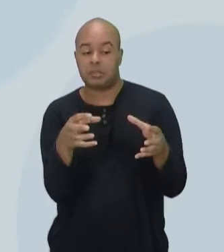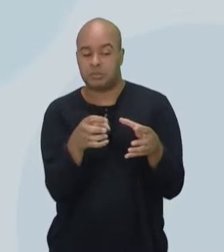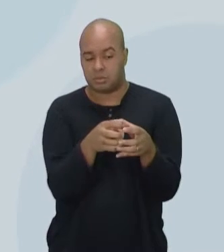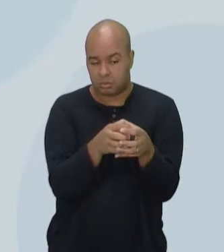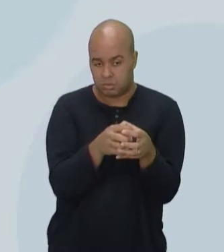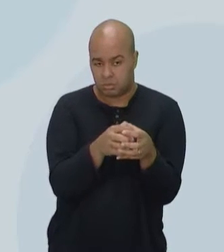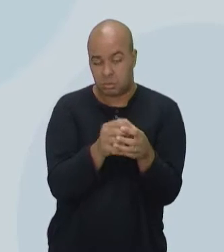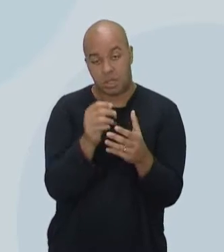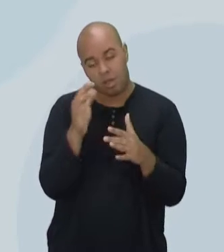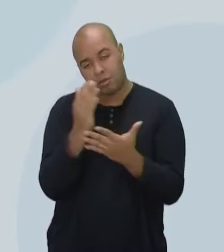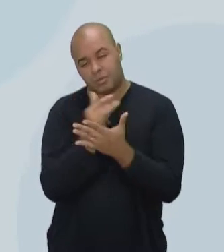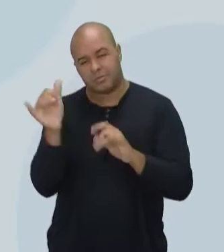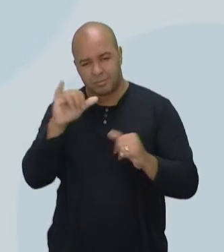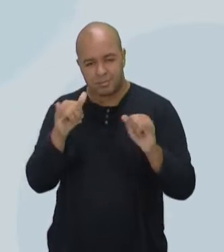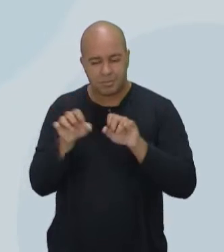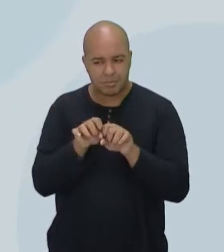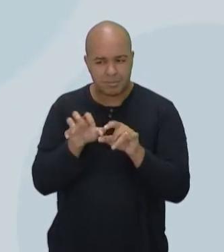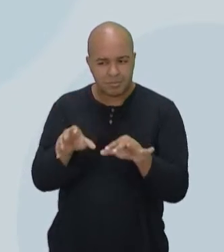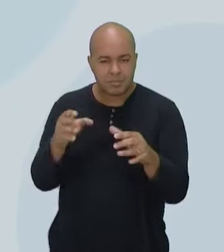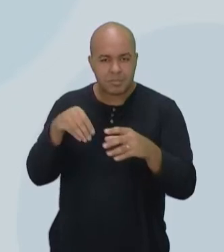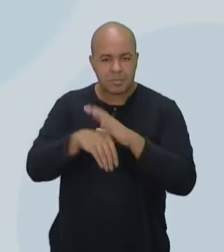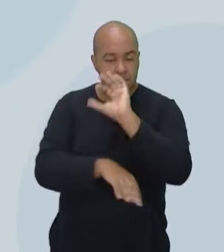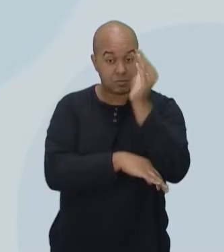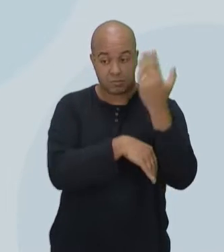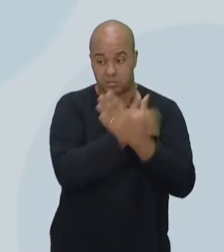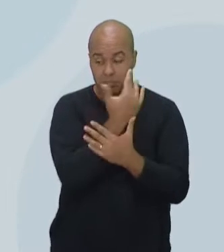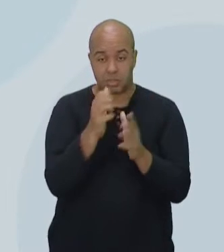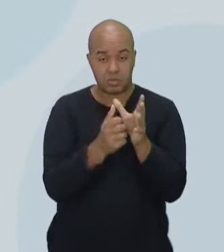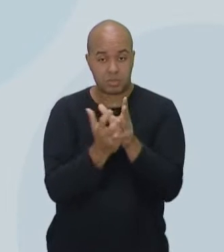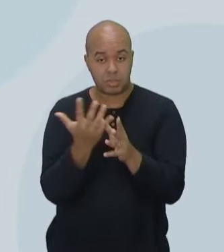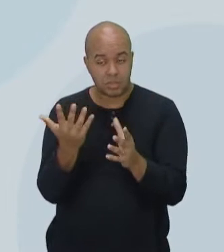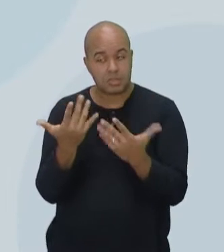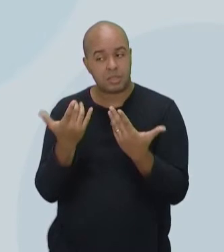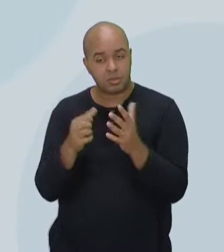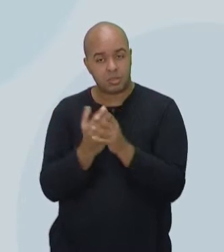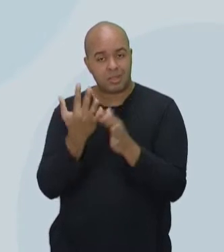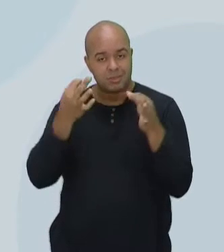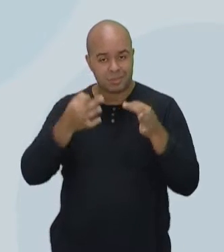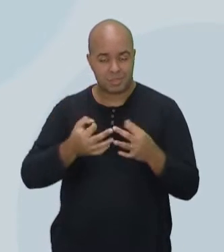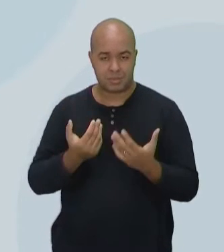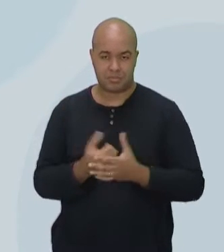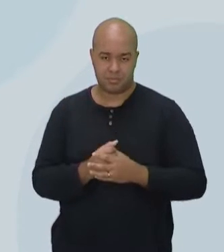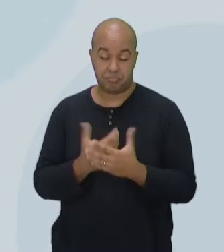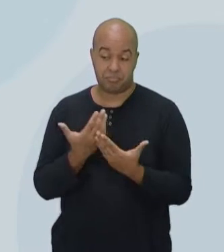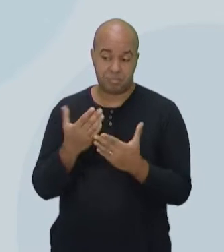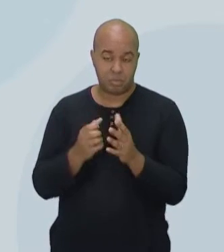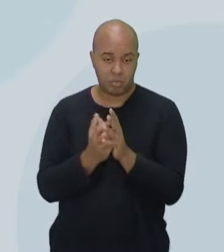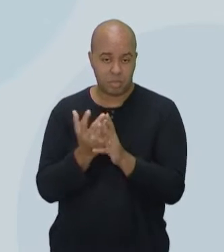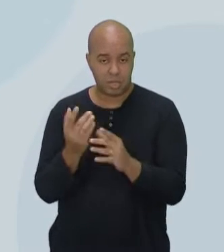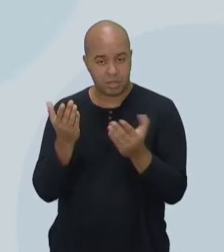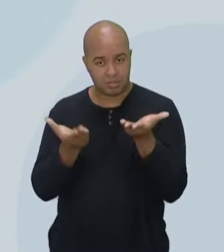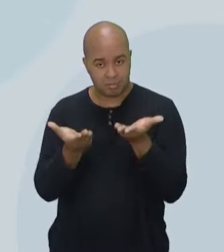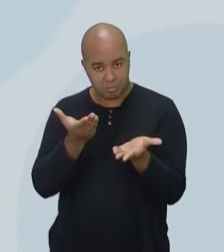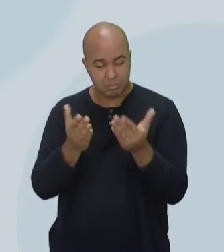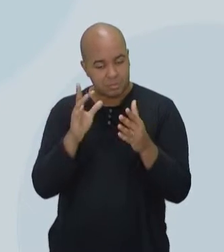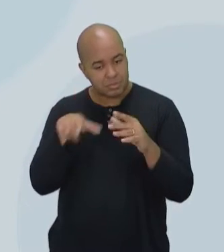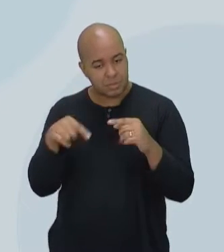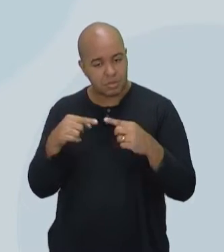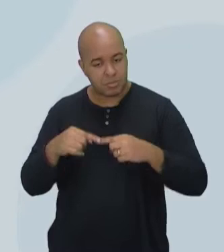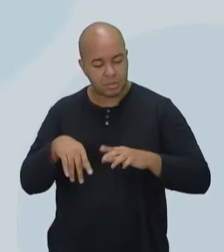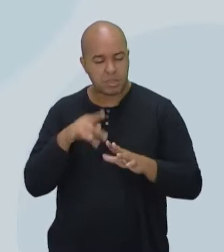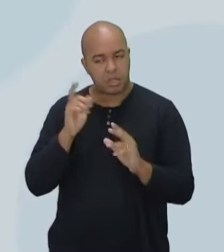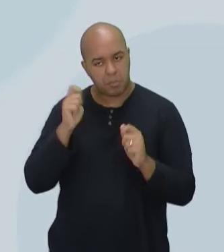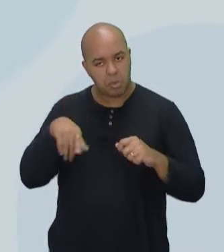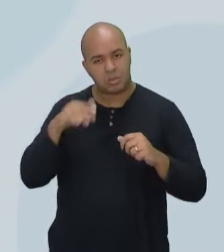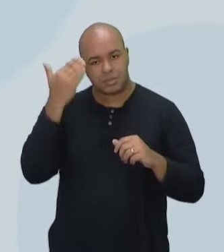Então, elementos químicos estão distribuídos na natureza quantitativamente, em quantidade certinha, né? Quantidade equivalente. Sendo assim,